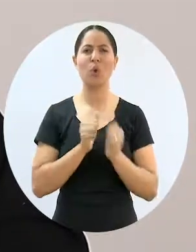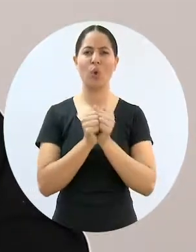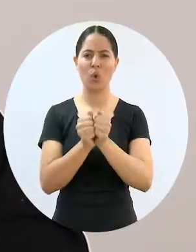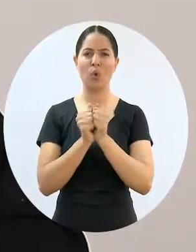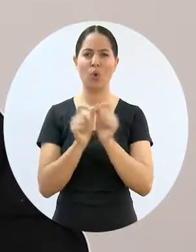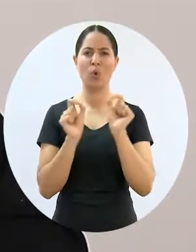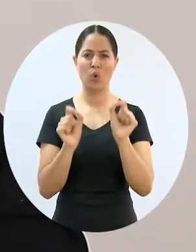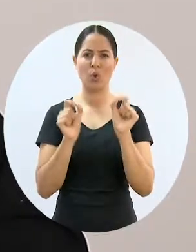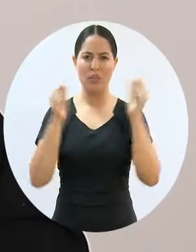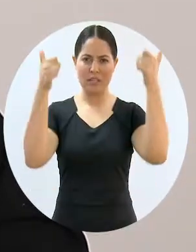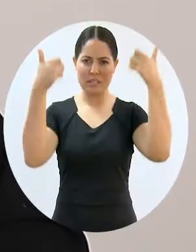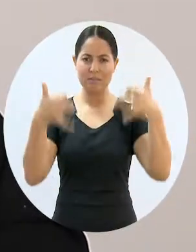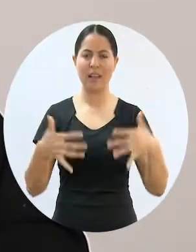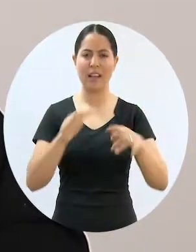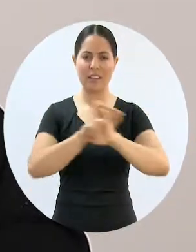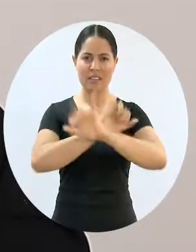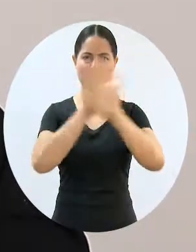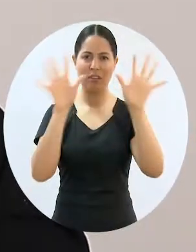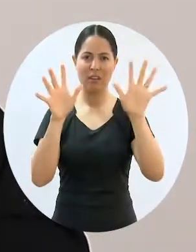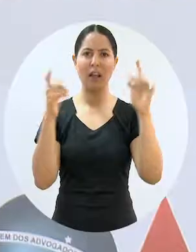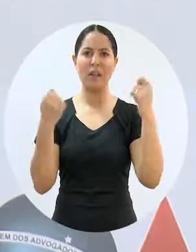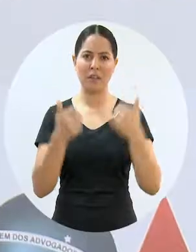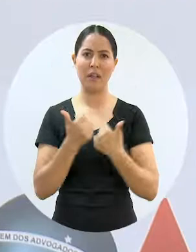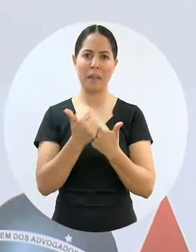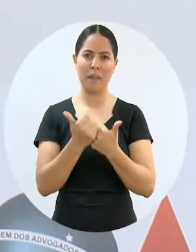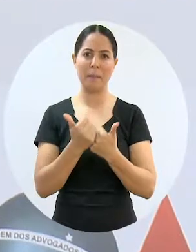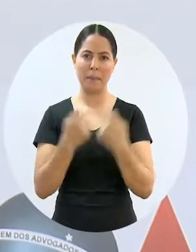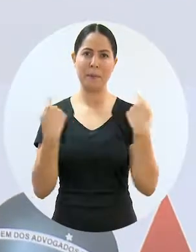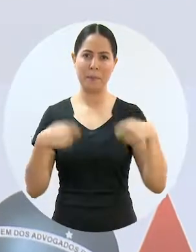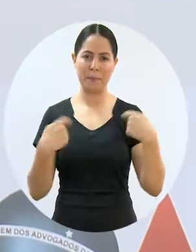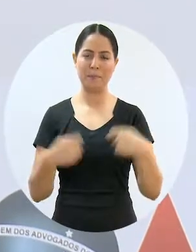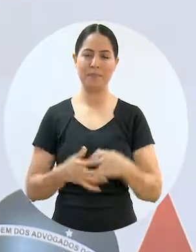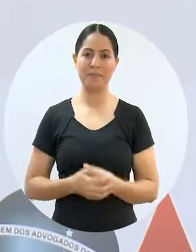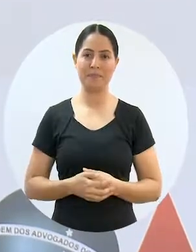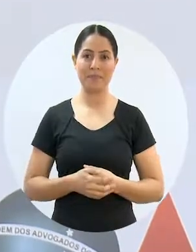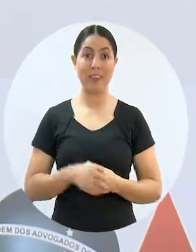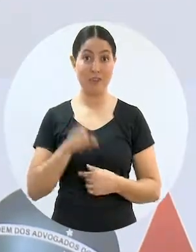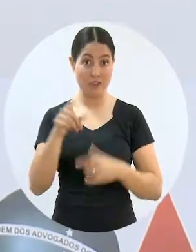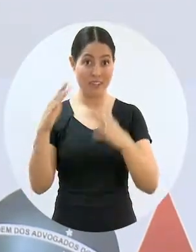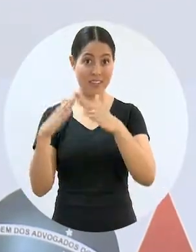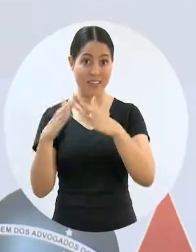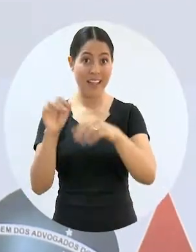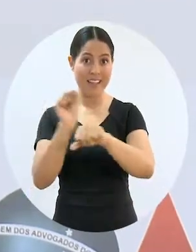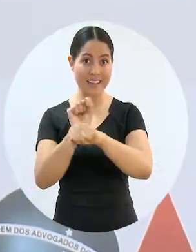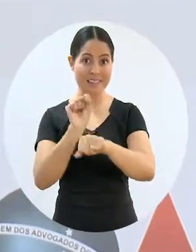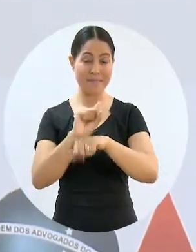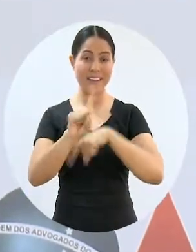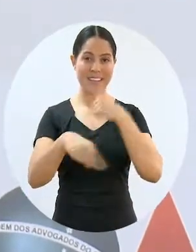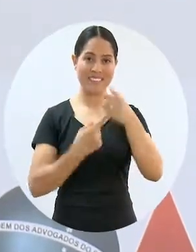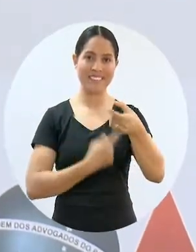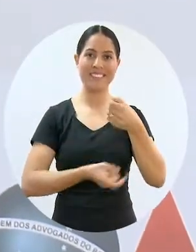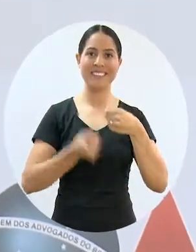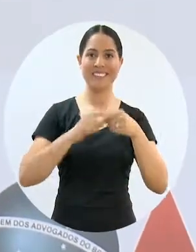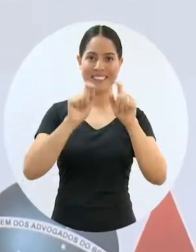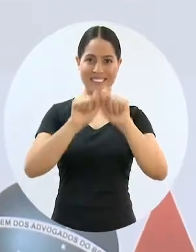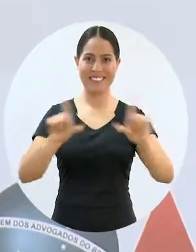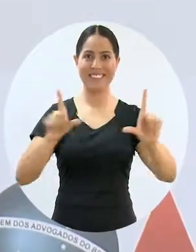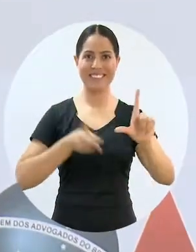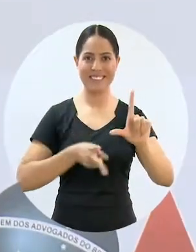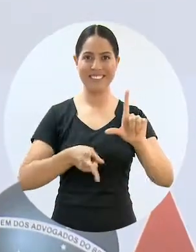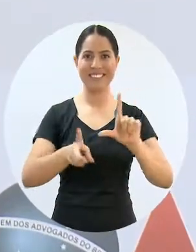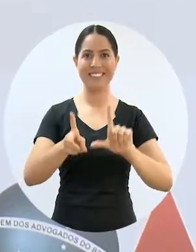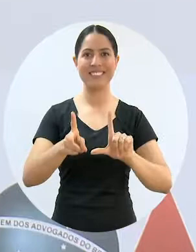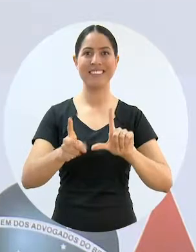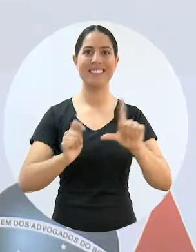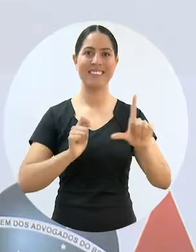os esclarecimentos e auxiliar naquilo que for necessário. Obrigada. E você que está em casa, não saia daí. Daqui a pouquinho a gente volta com mais